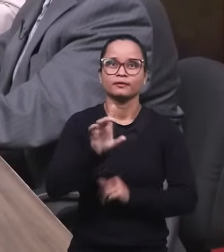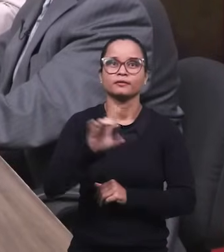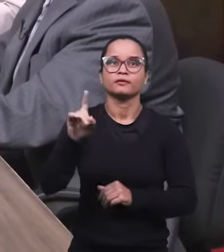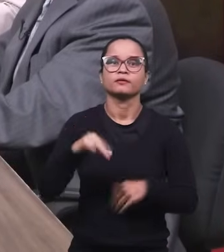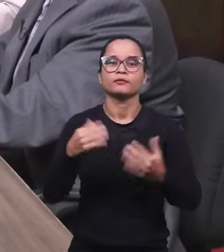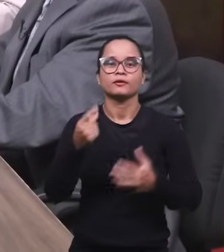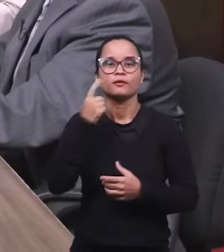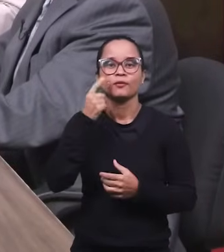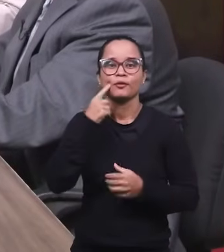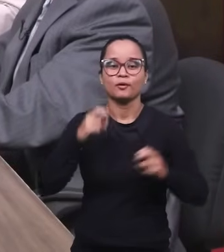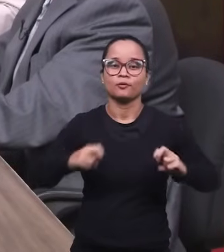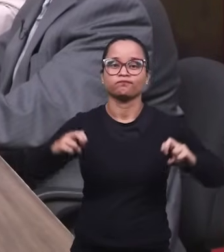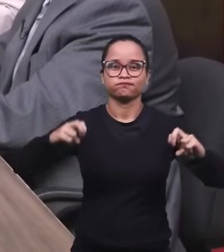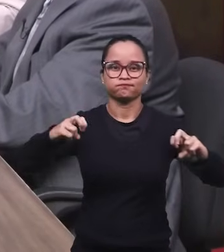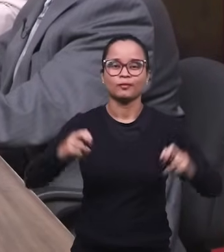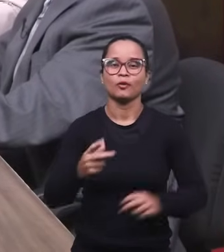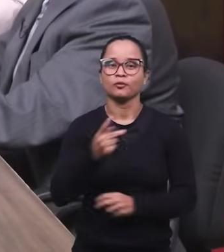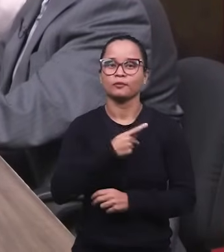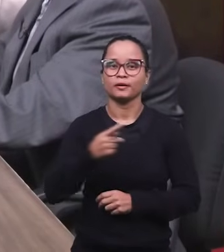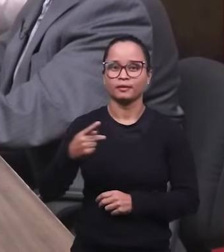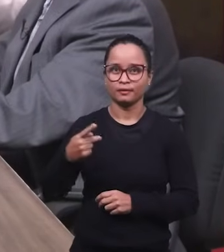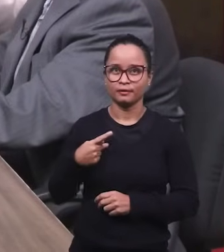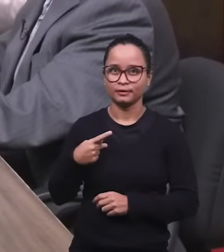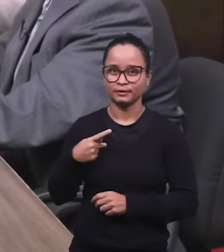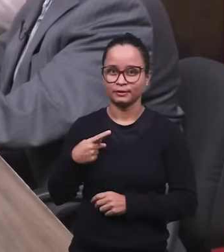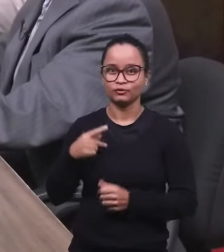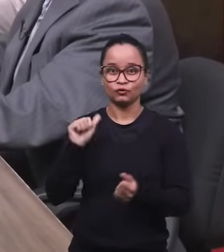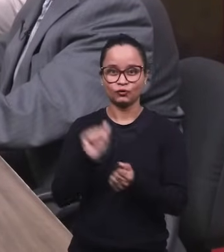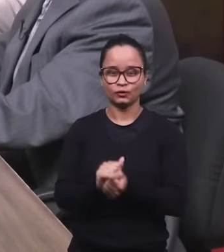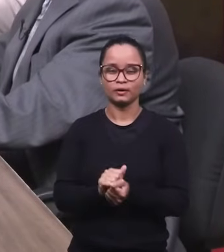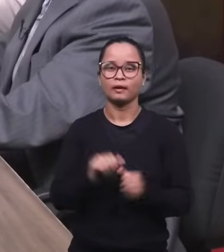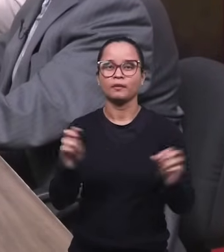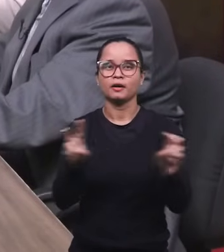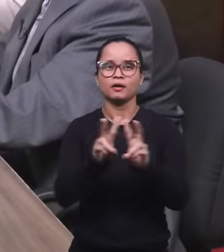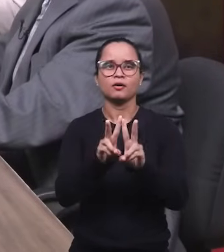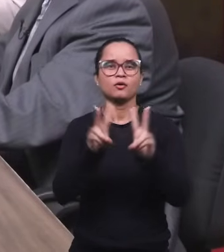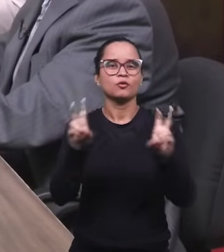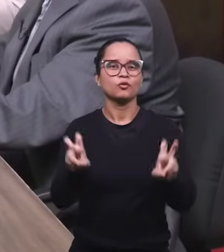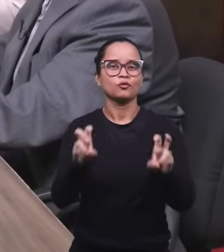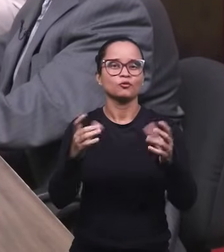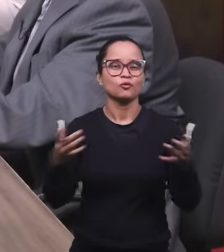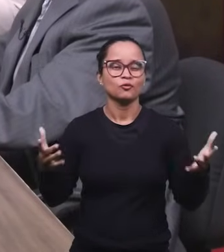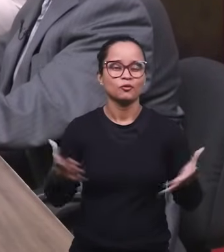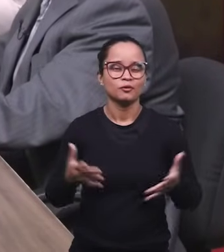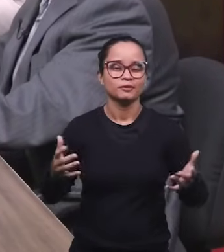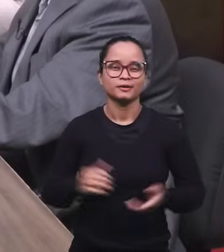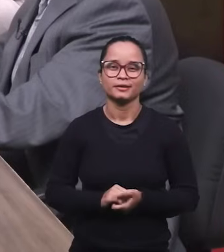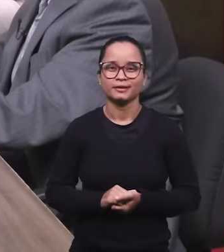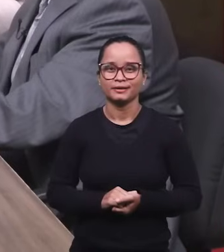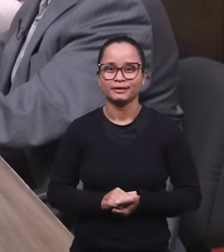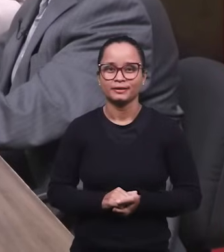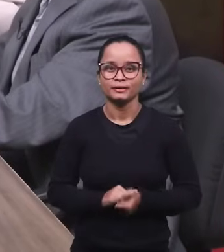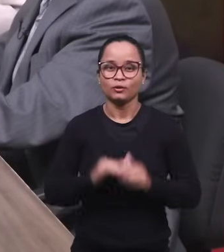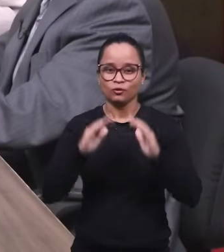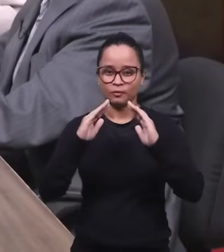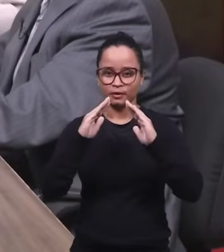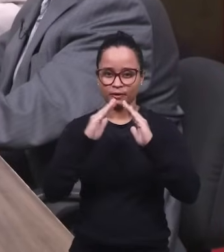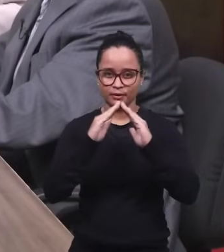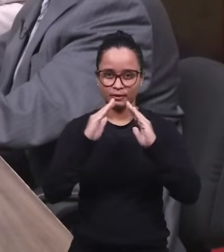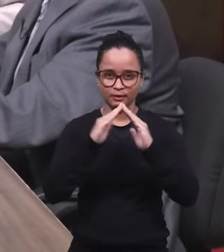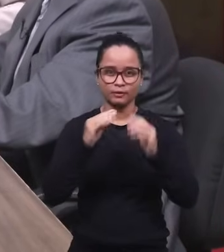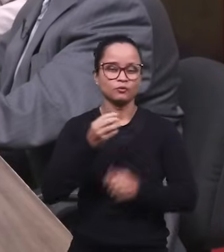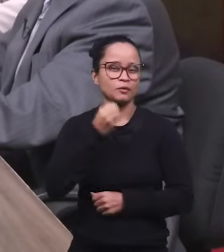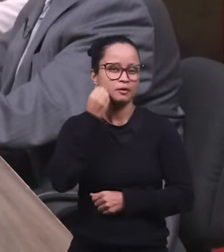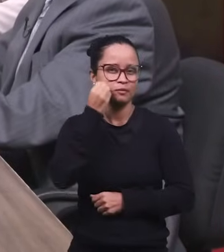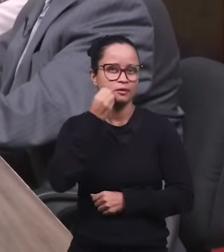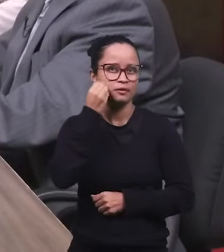você vê os pastores que estão sentados à mesa aqui. Estamos sentados à mesa para tratar do assunto de hoje. Nós vamos falar sobre o